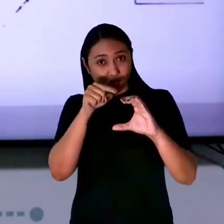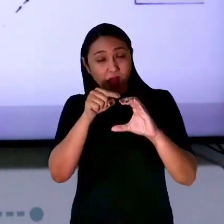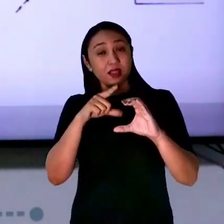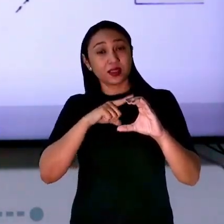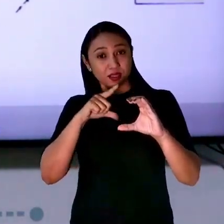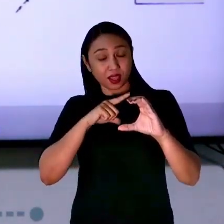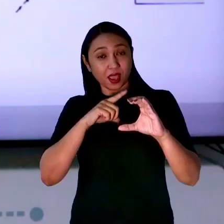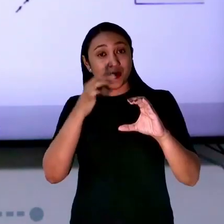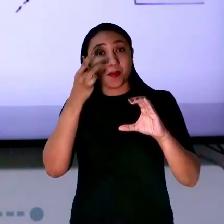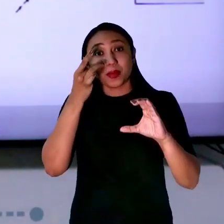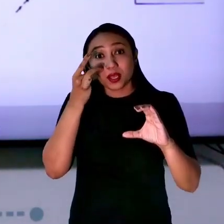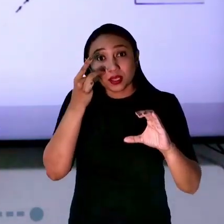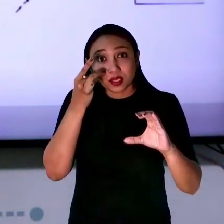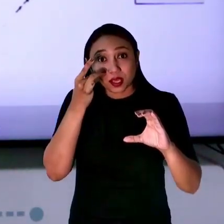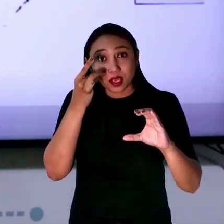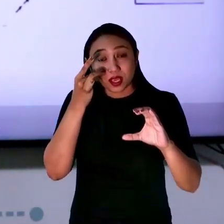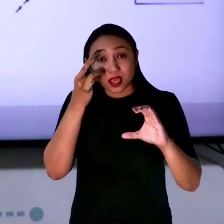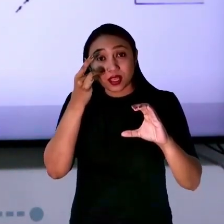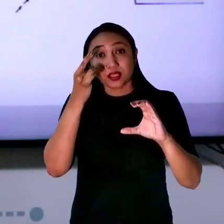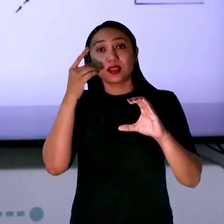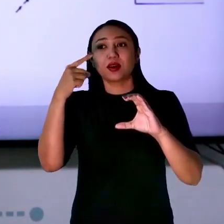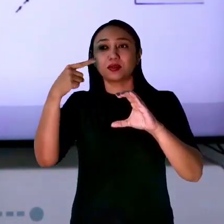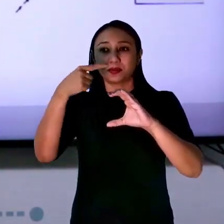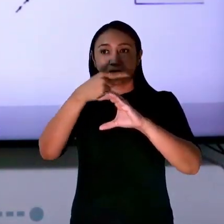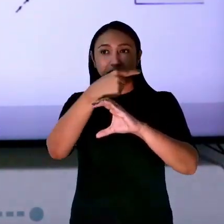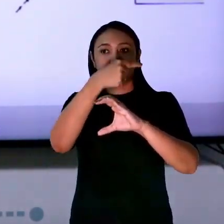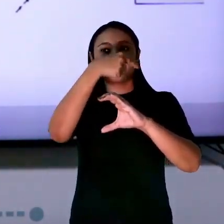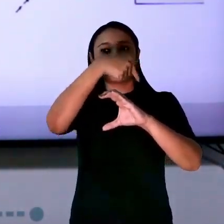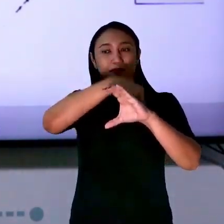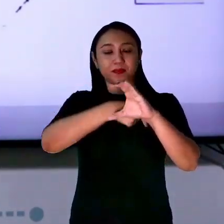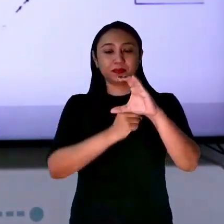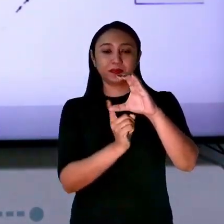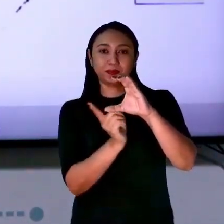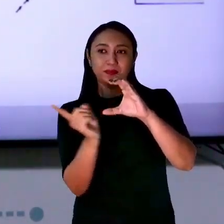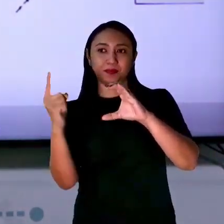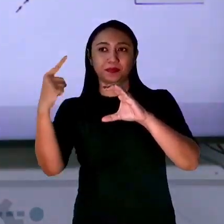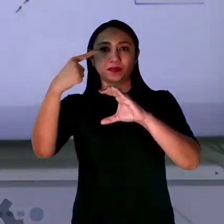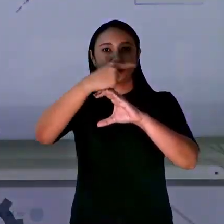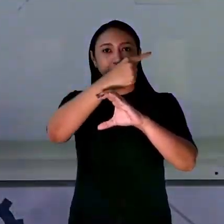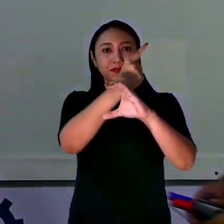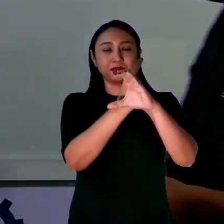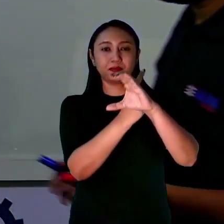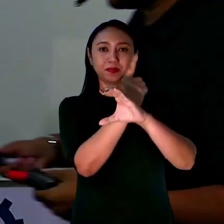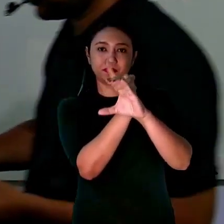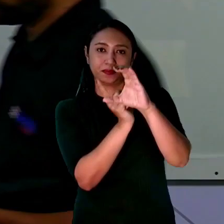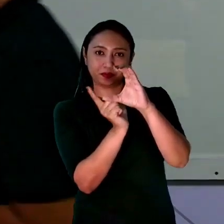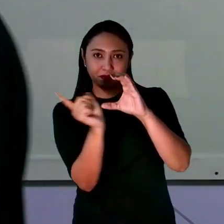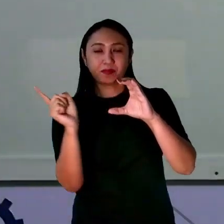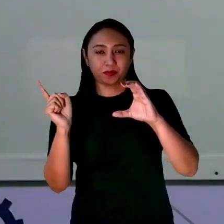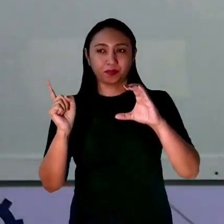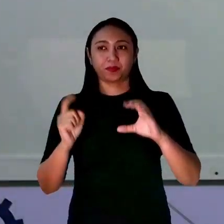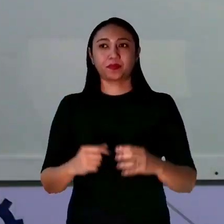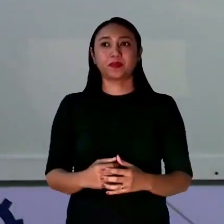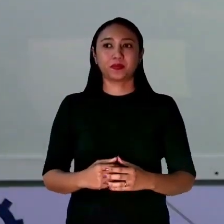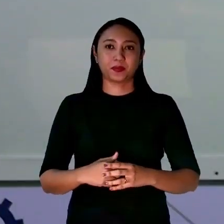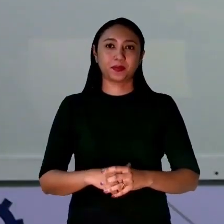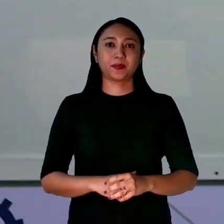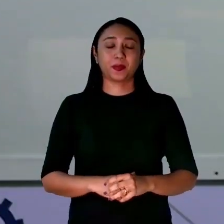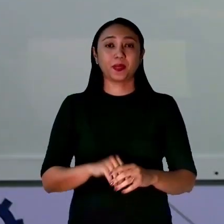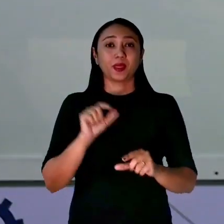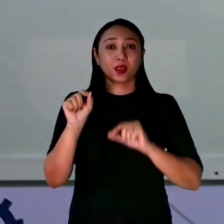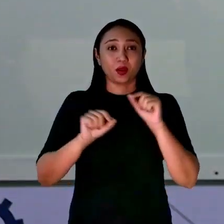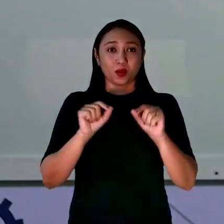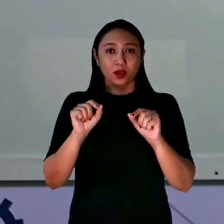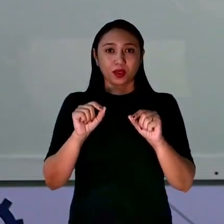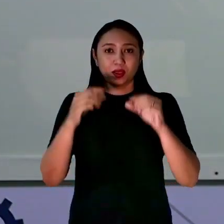eu tenho a presença da força centrípeta. Acompanhe aqui comigo, por favor, no quadro. Ó, ainda há pouco eu